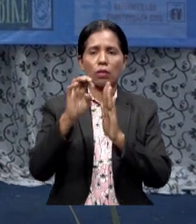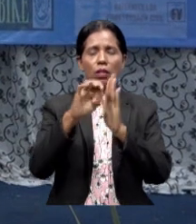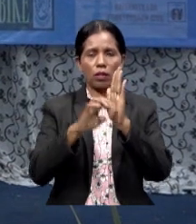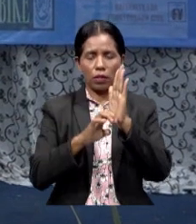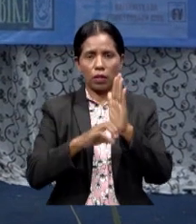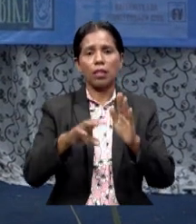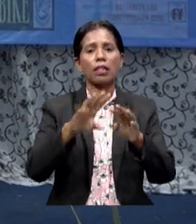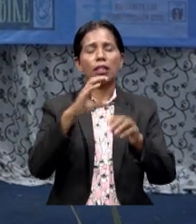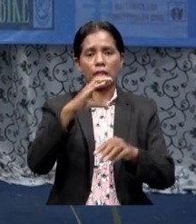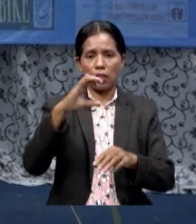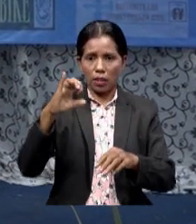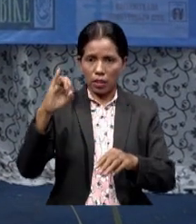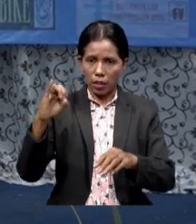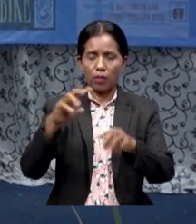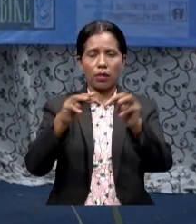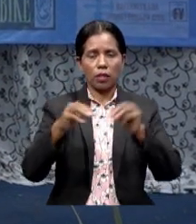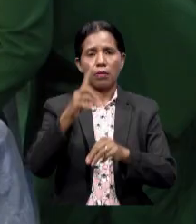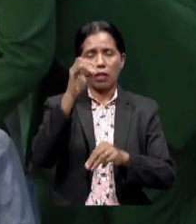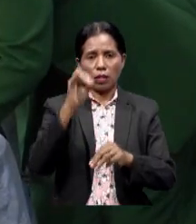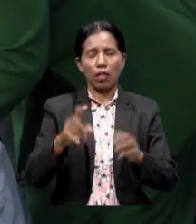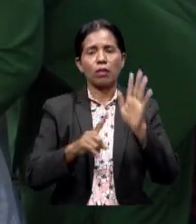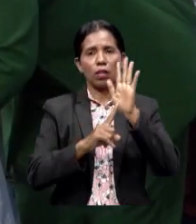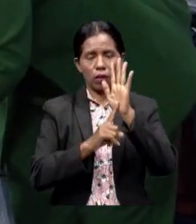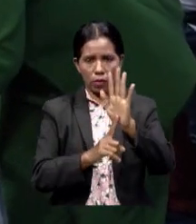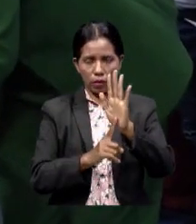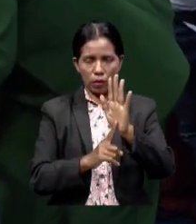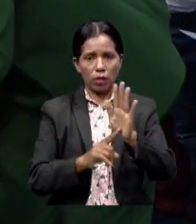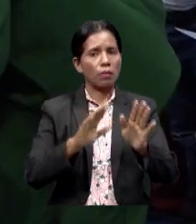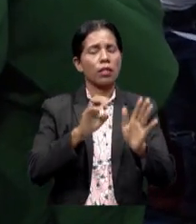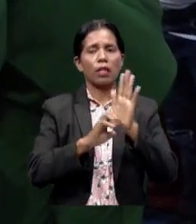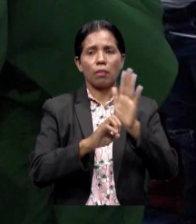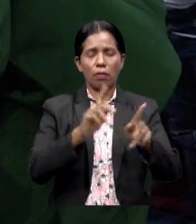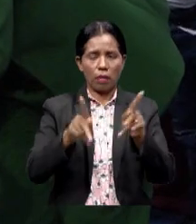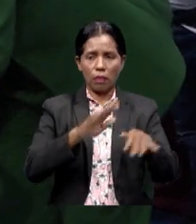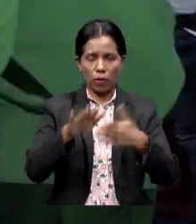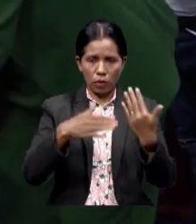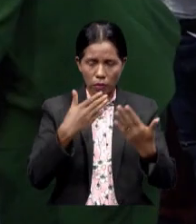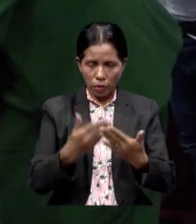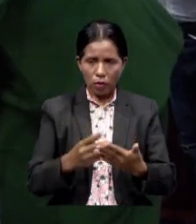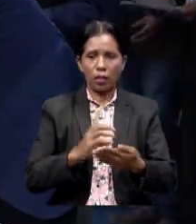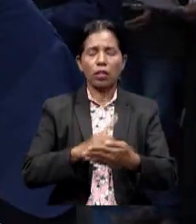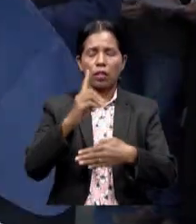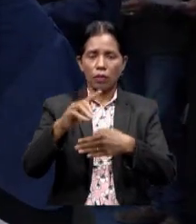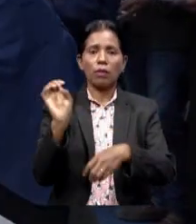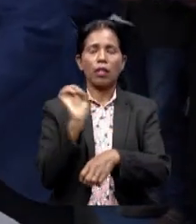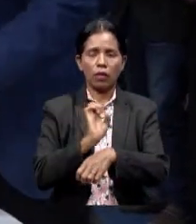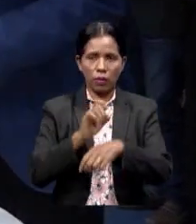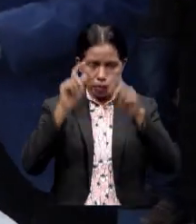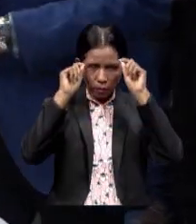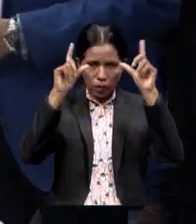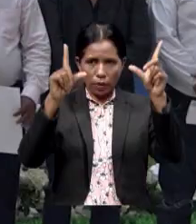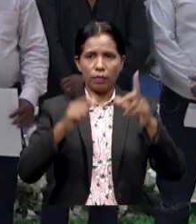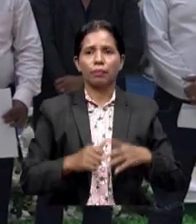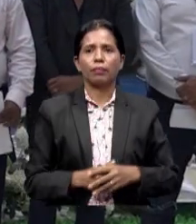CCI município de Ili, ato sai laleno ba CCI município Hotu, onde desenvolve a economia Timor-Leste.